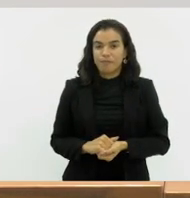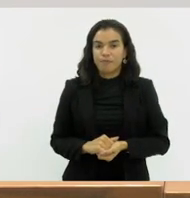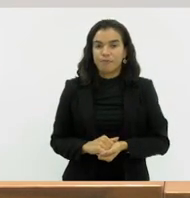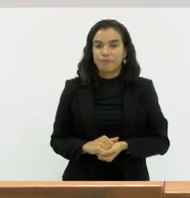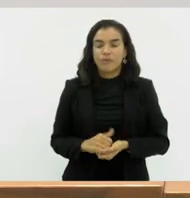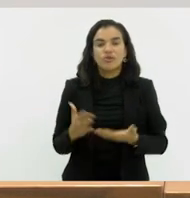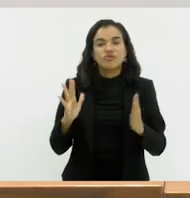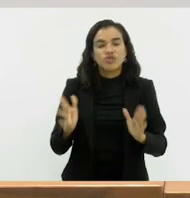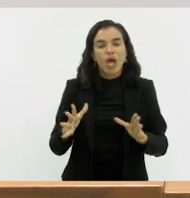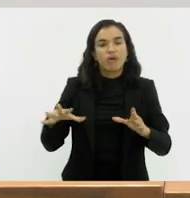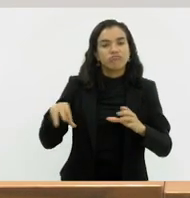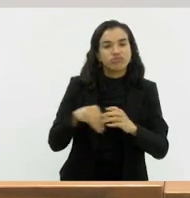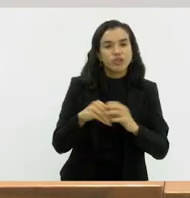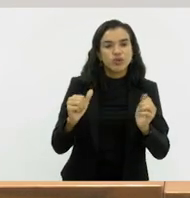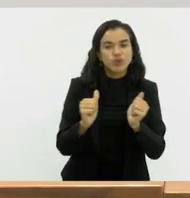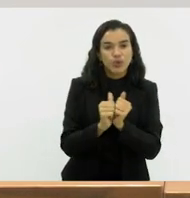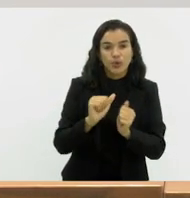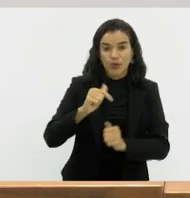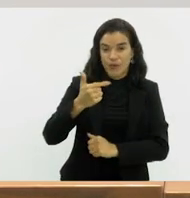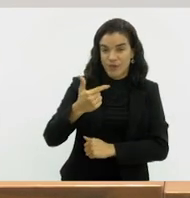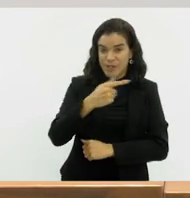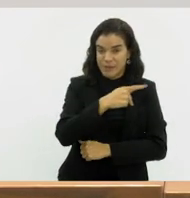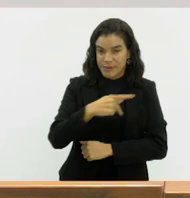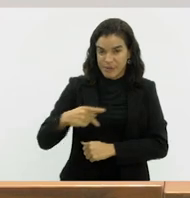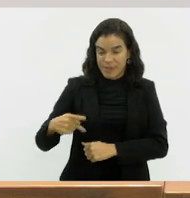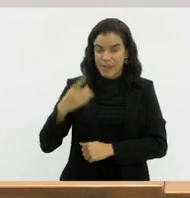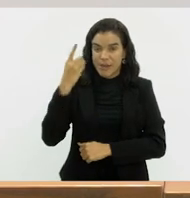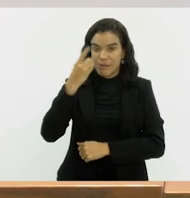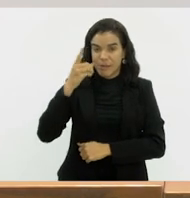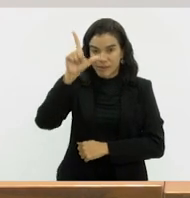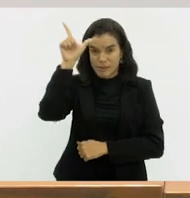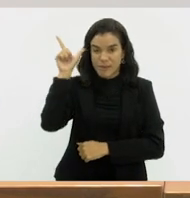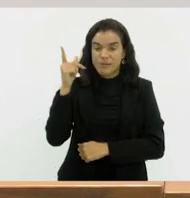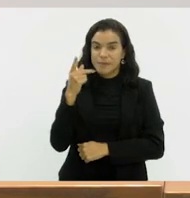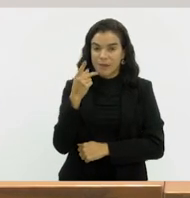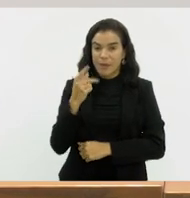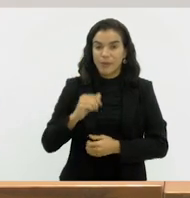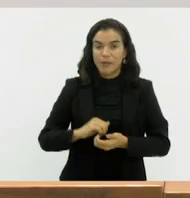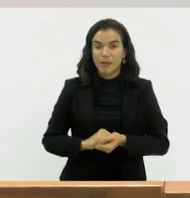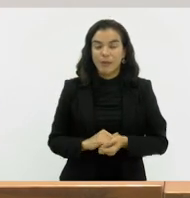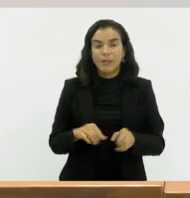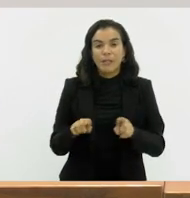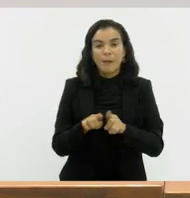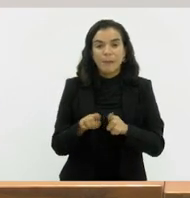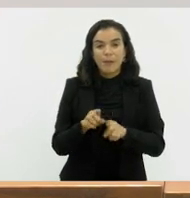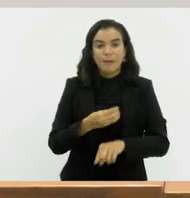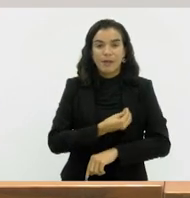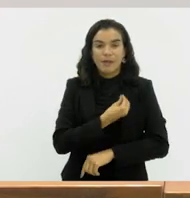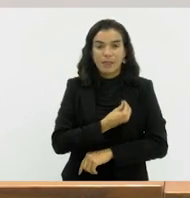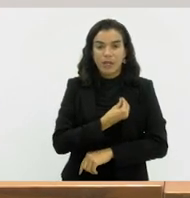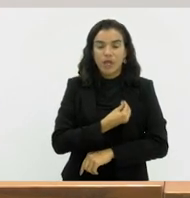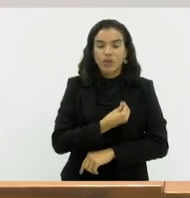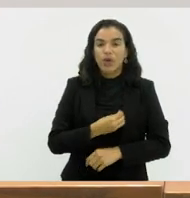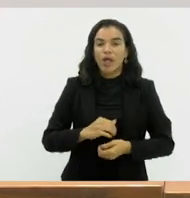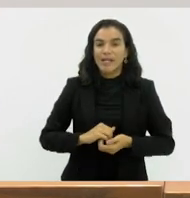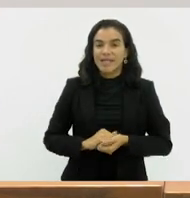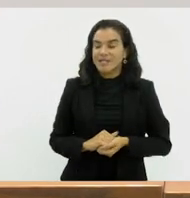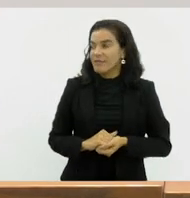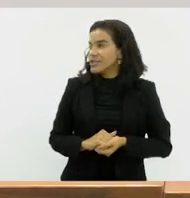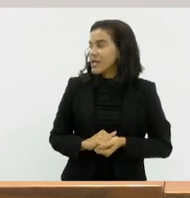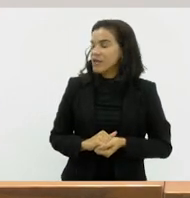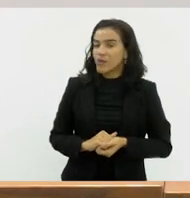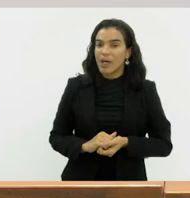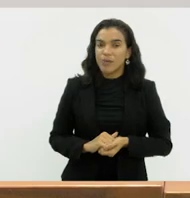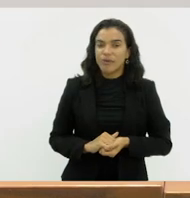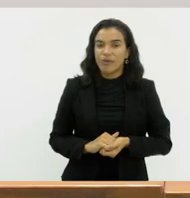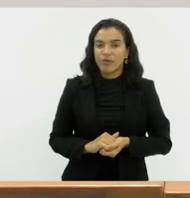conosco aqui o nosso vice-presidente, deputado Luiz Paulo. Está presente também a assessoria do deputado Tandy